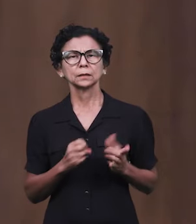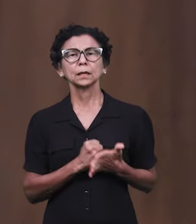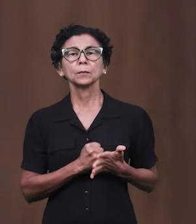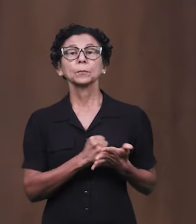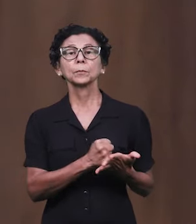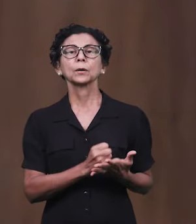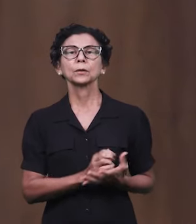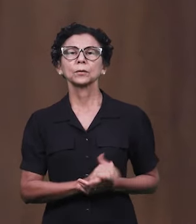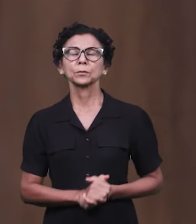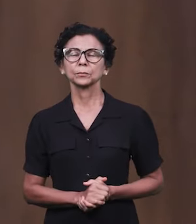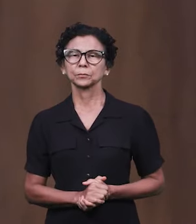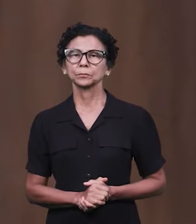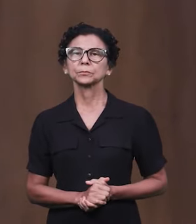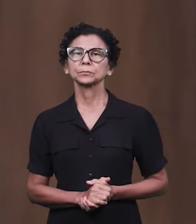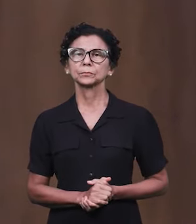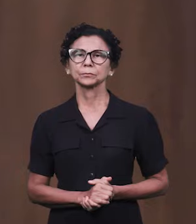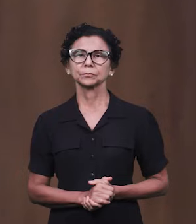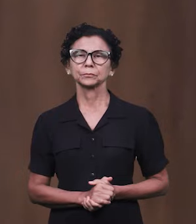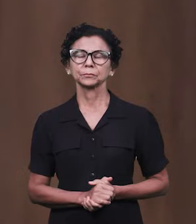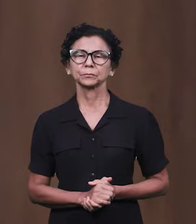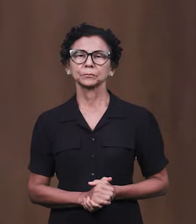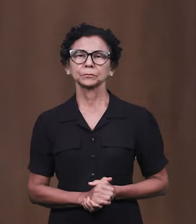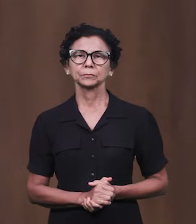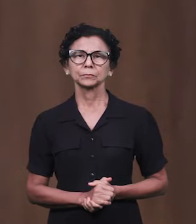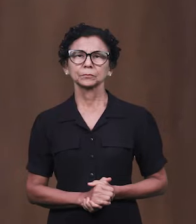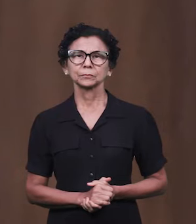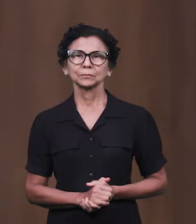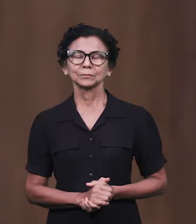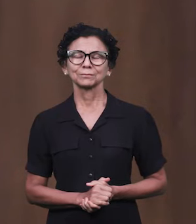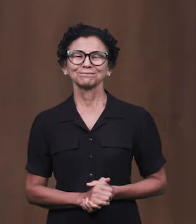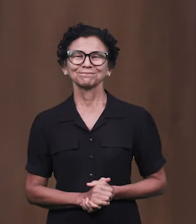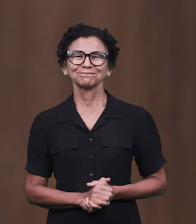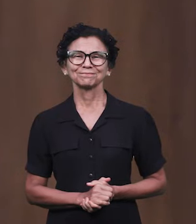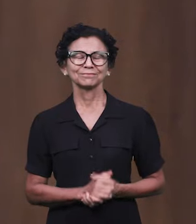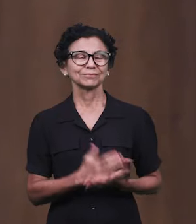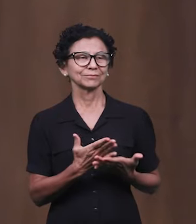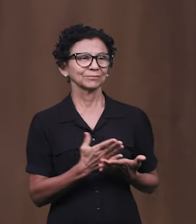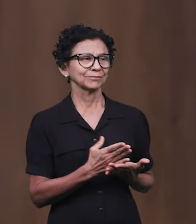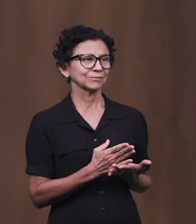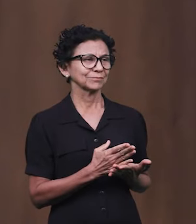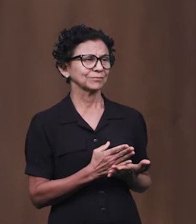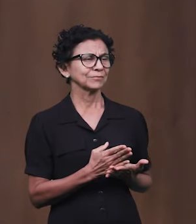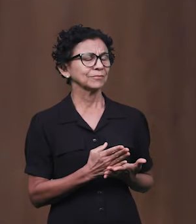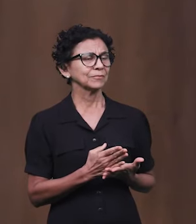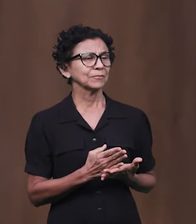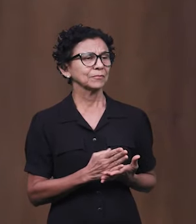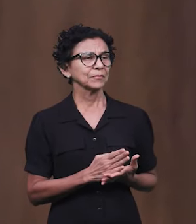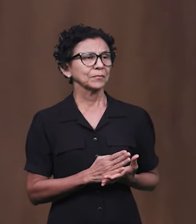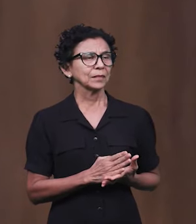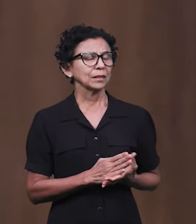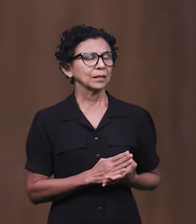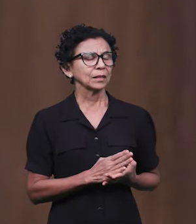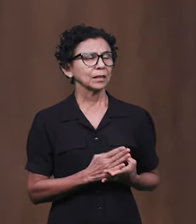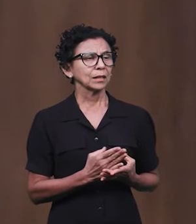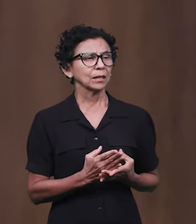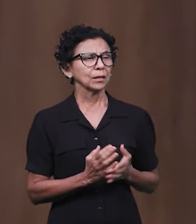para a nossa compreensão. Doutora Ana, nós temos aqui uma pergunta. Como o grupo de apoio aos jovens